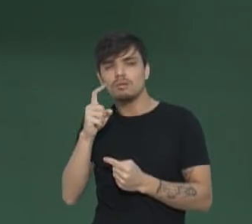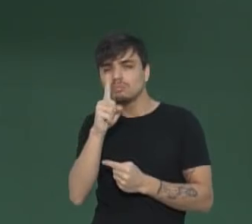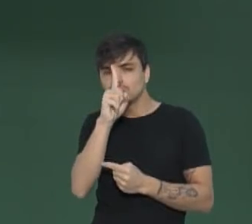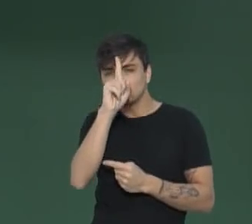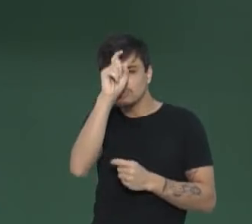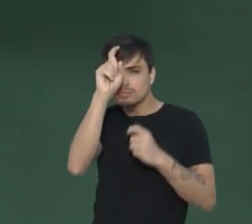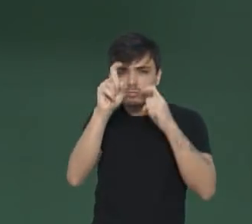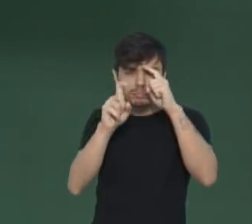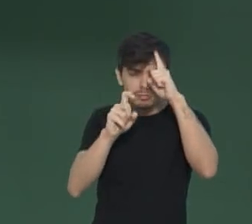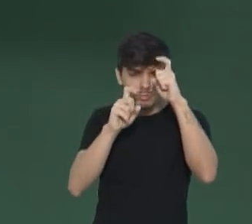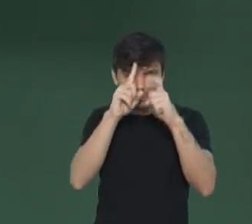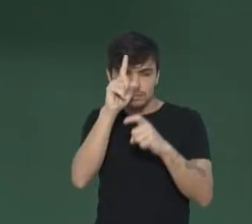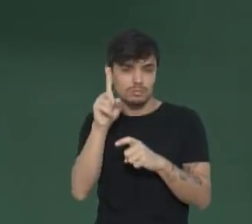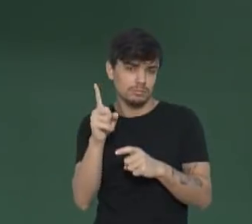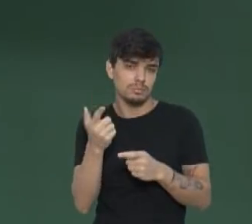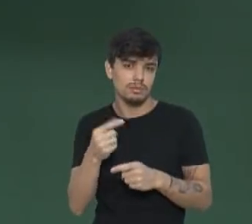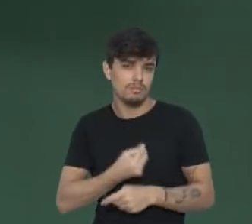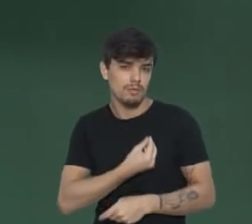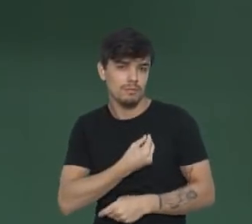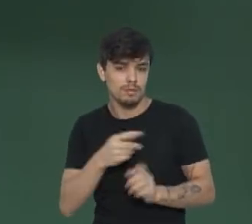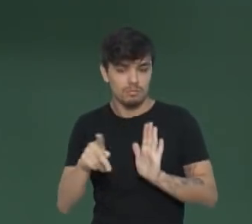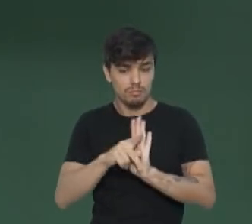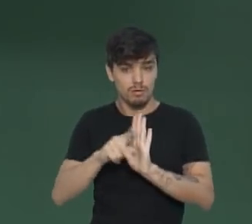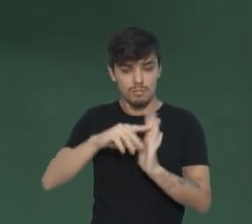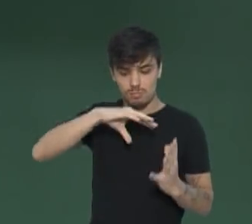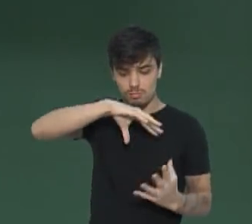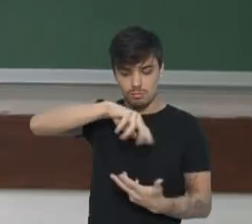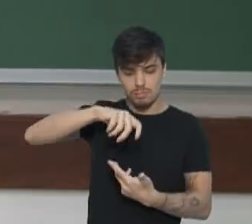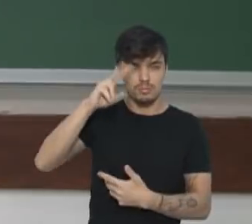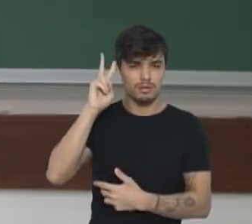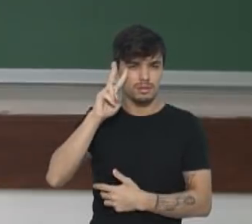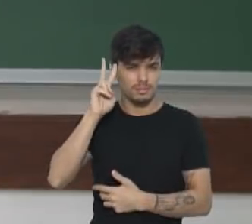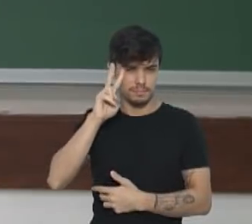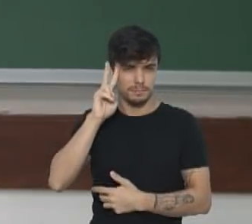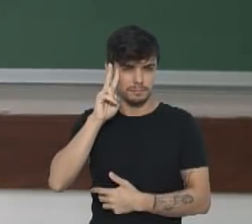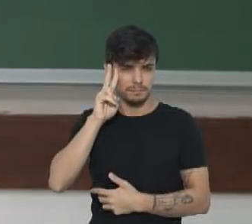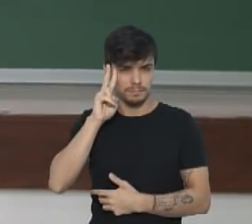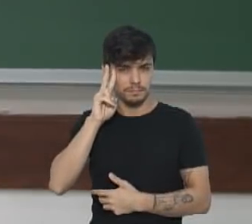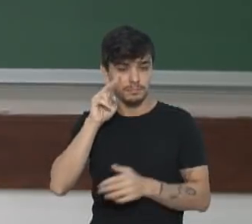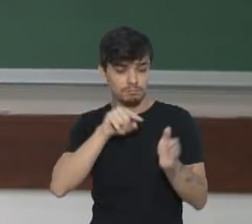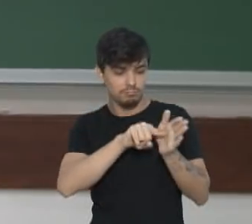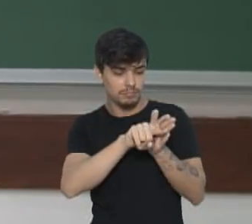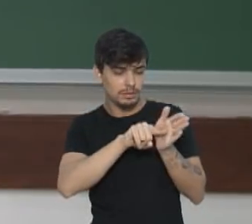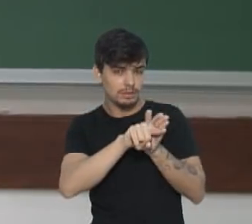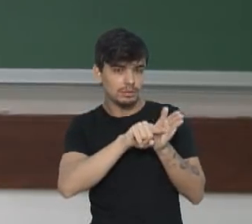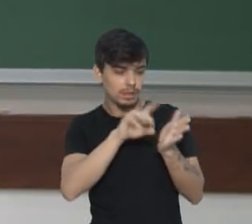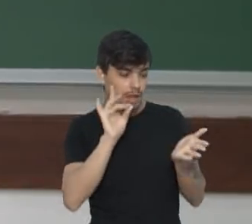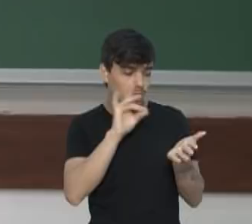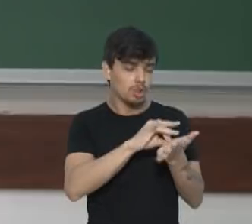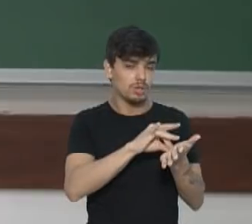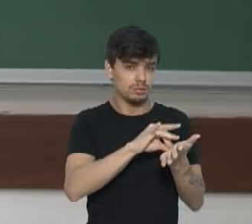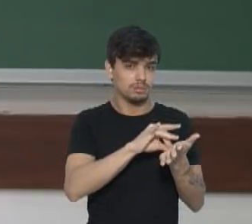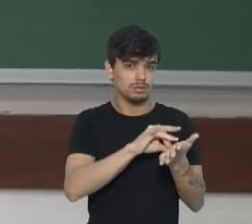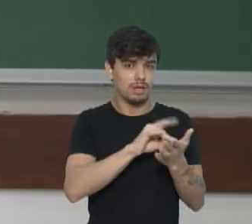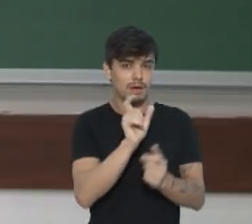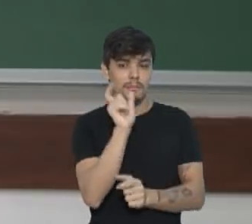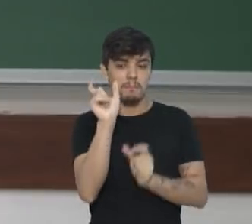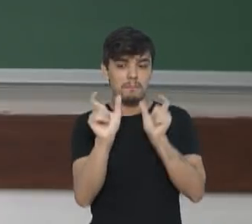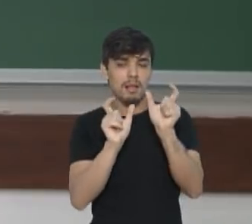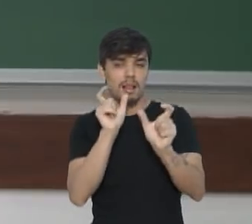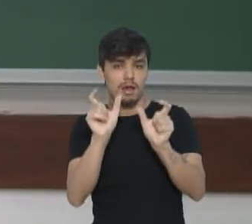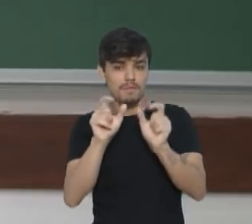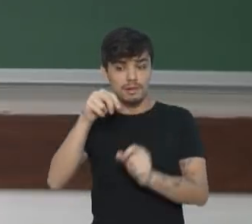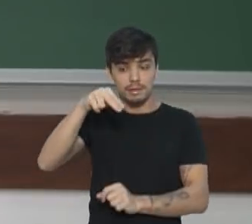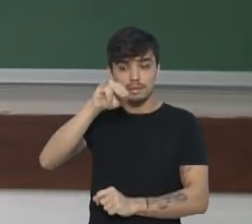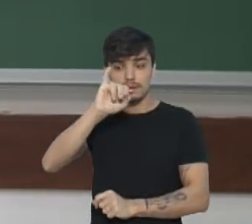do mundo e não vivemos o próprio mundo. Lembra lá, quando você vai pesquisar a origem da palavra niilismo, ela vem de nada. Então,